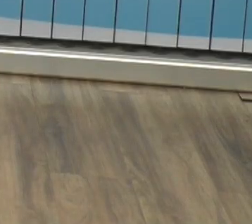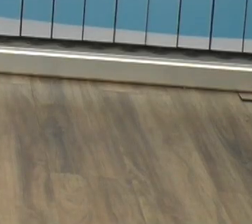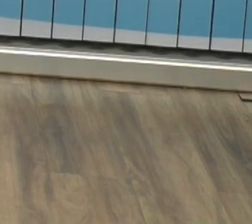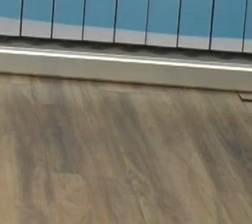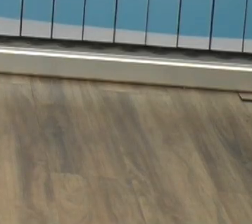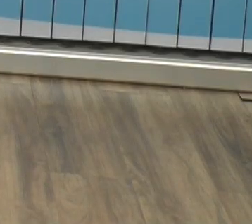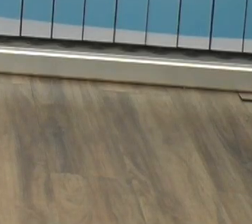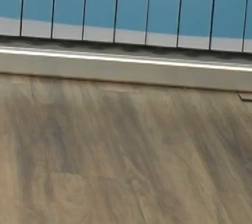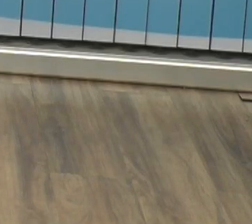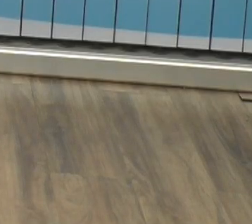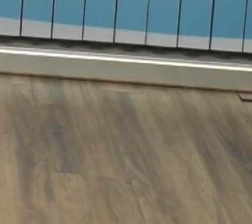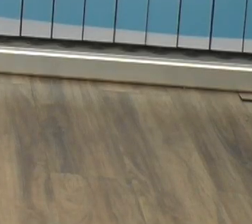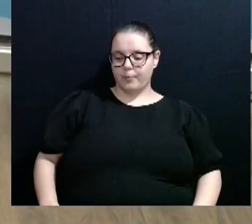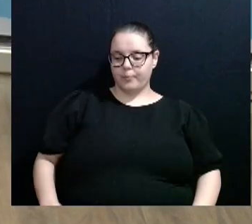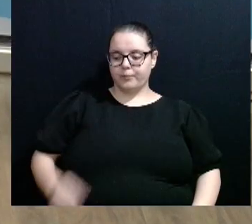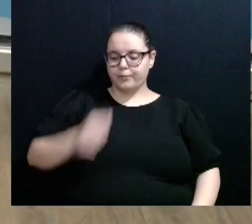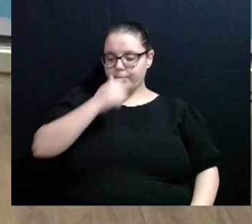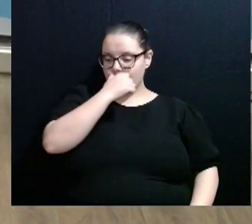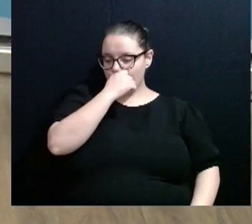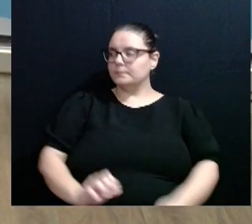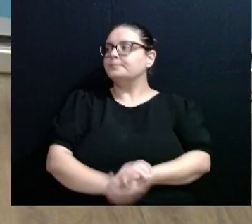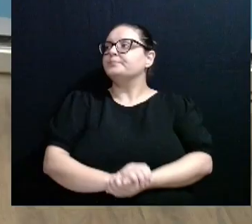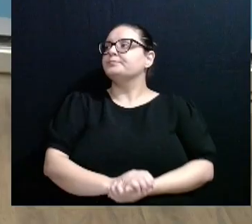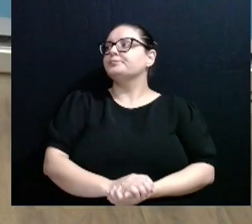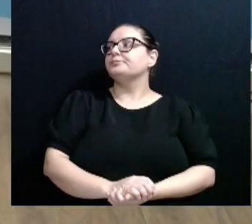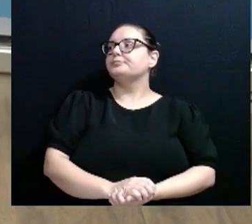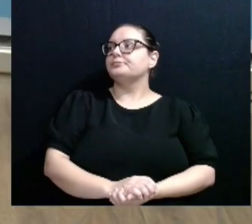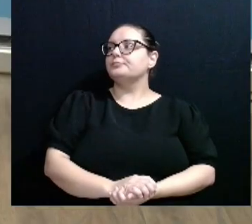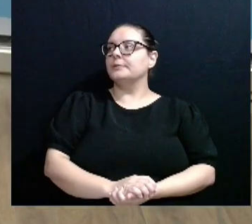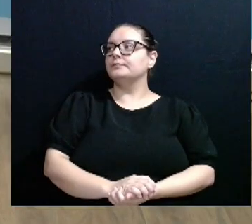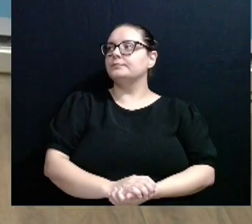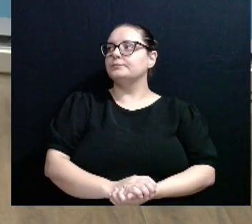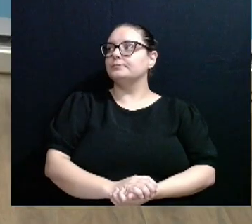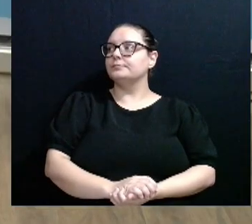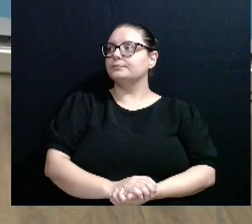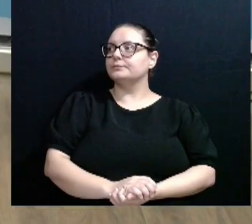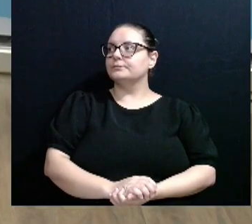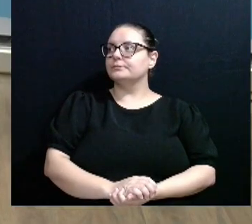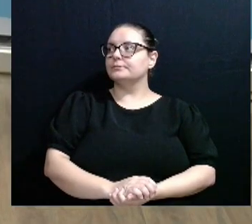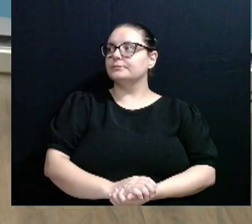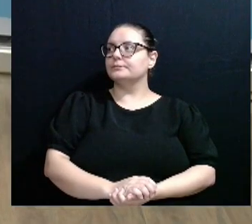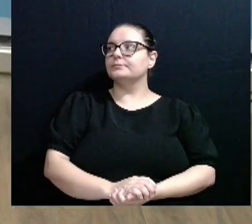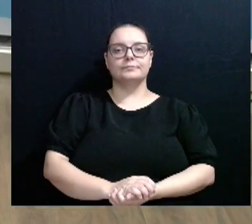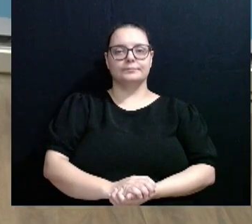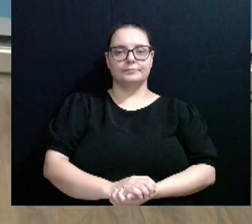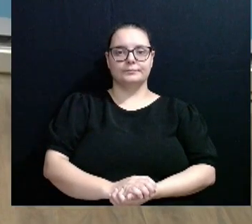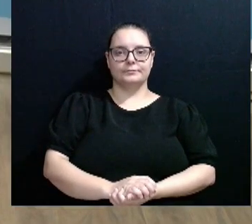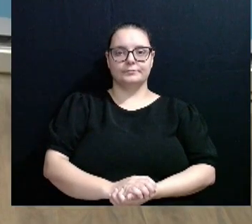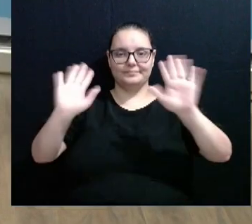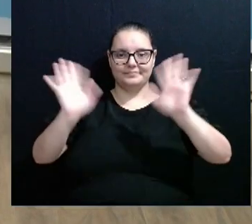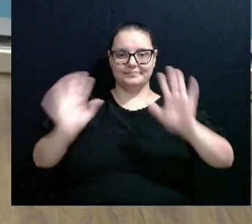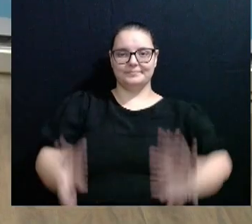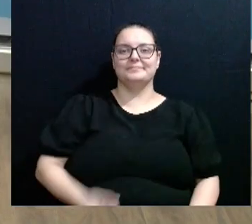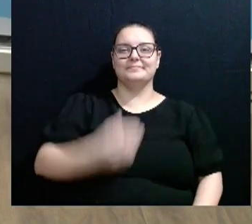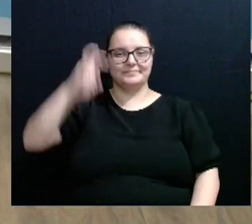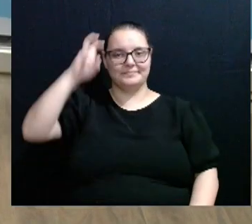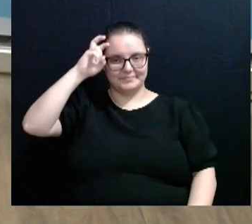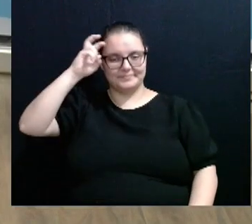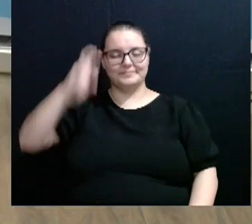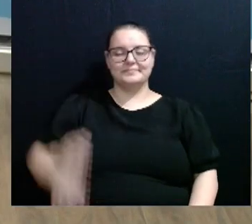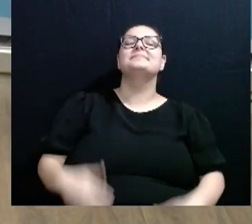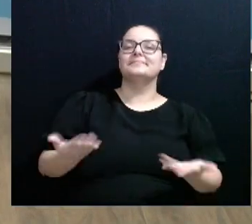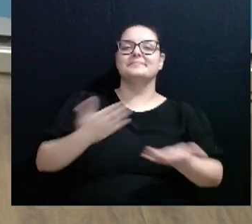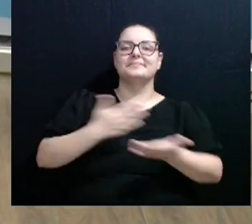Olá, boa tarde. Quinta-feira, 5 de fevereiro de 2026. Começa agora o Jornal Câmara Notícia, ao